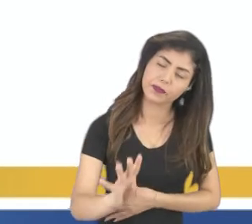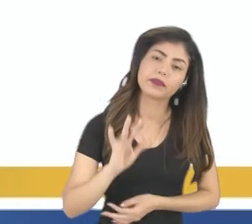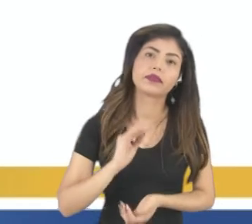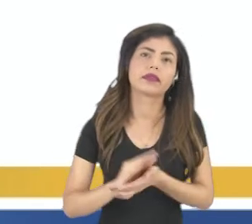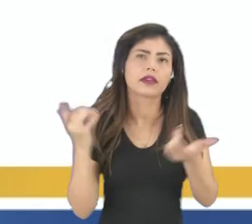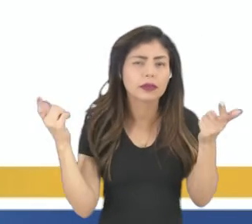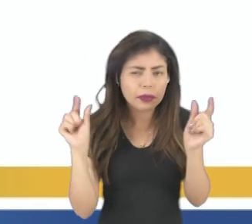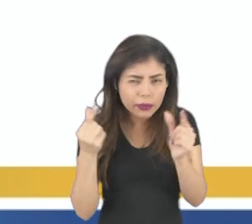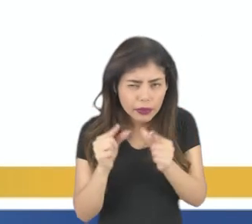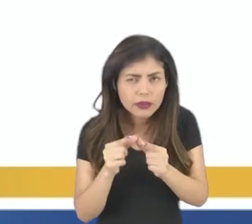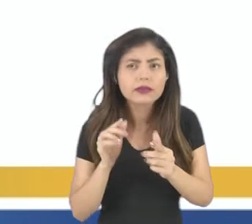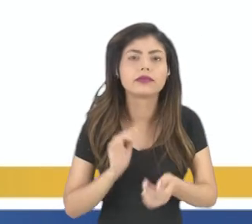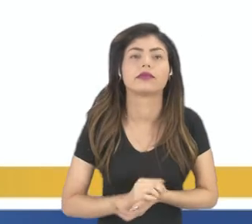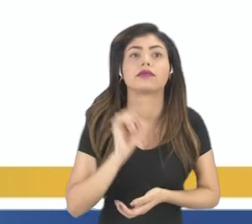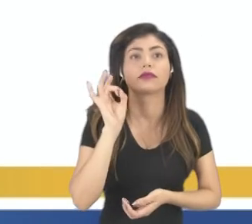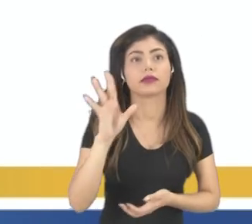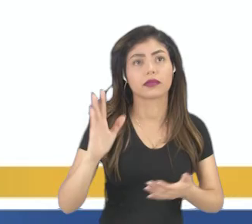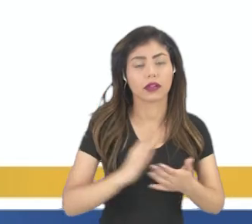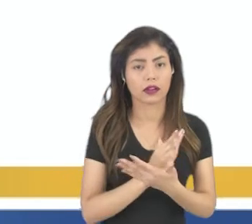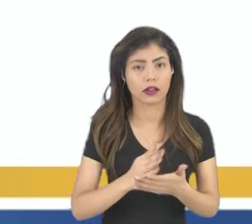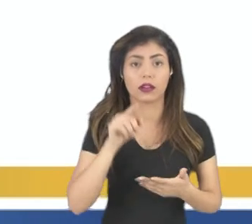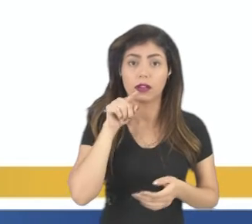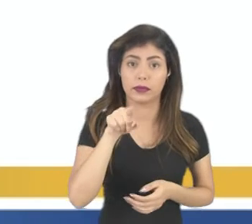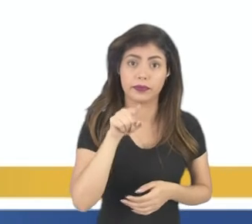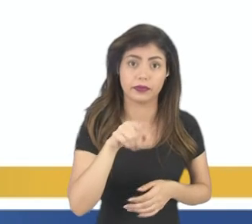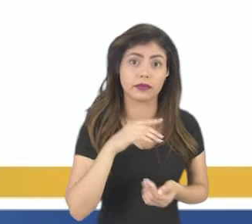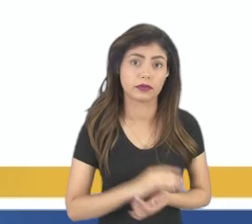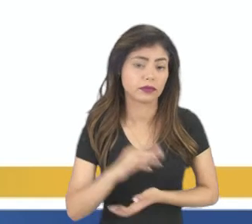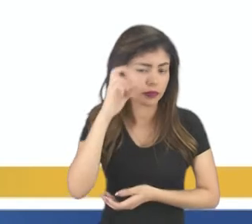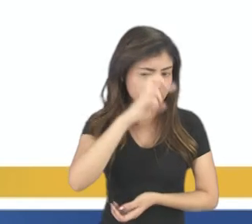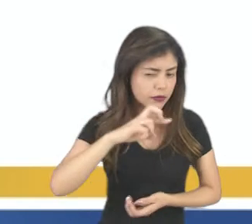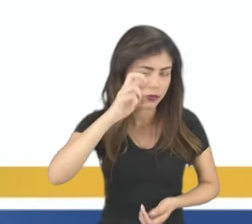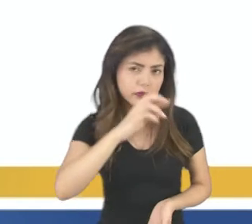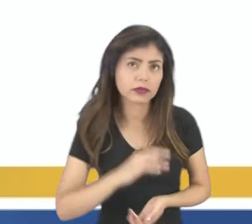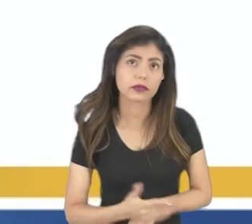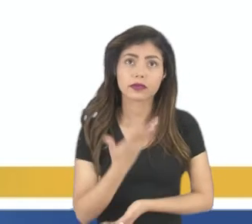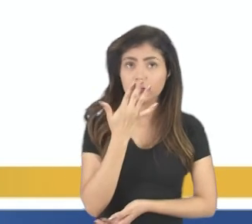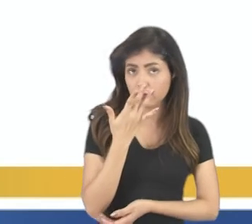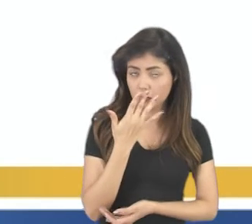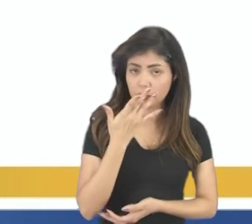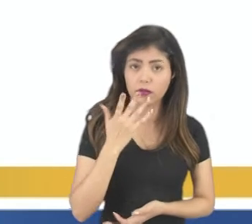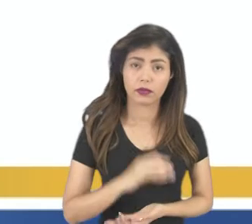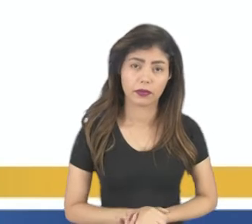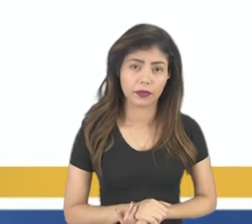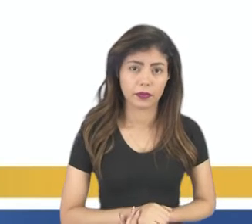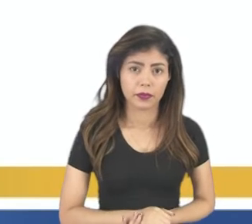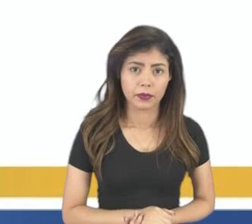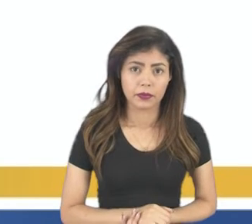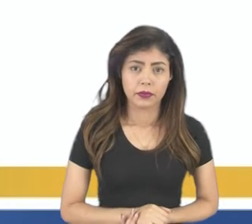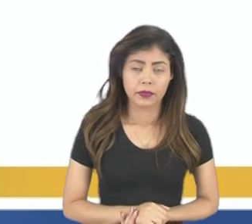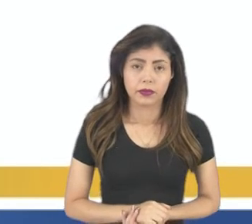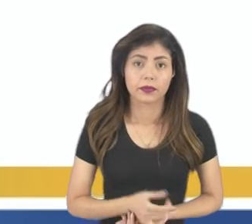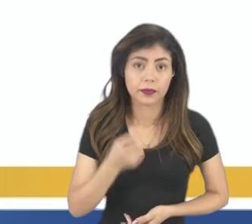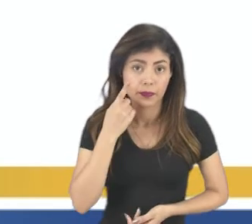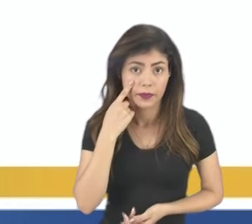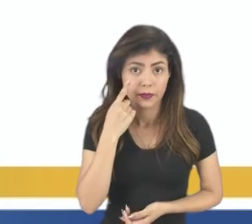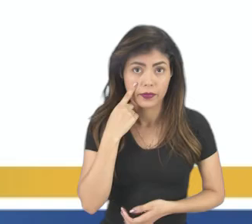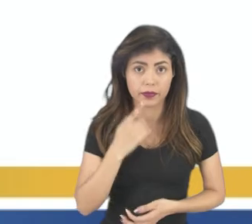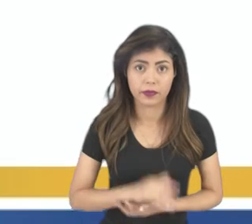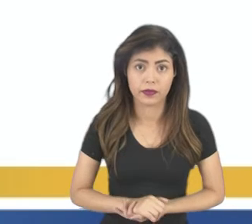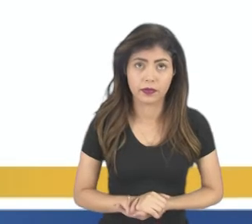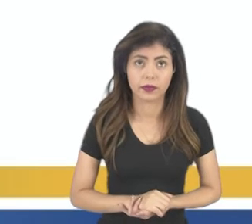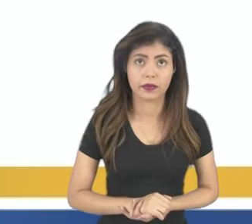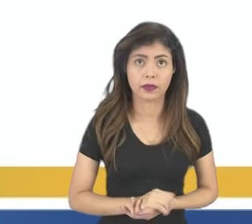sabem pequeno então você somente citar algumas mas se você analisar por exemplo pelas cores você vai ver que a